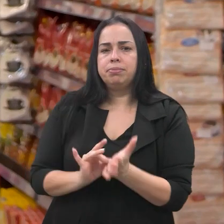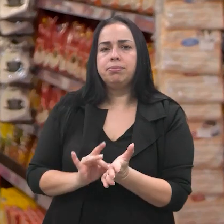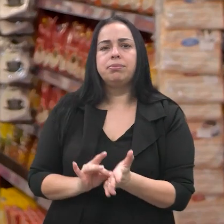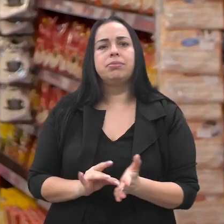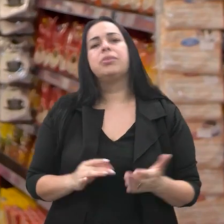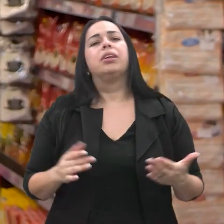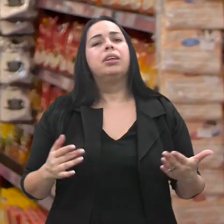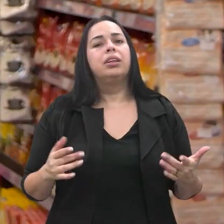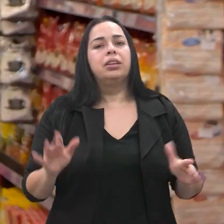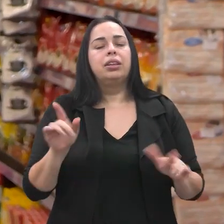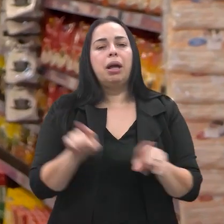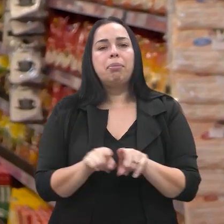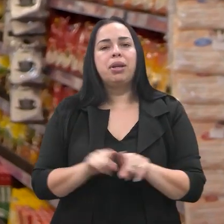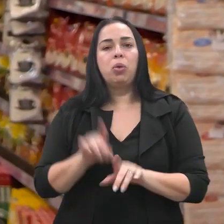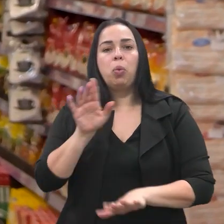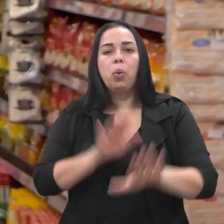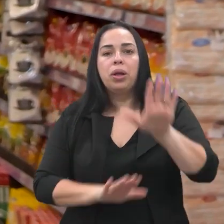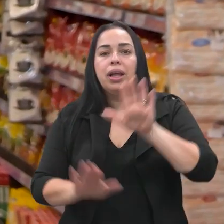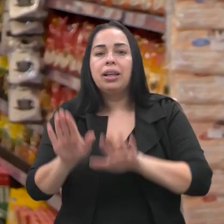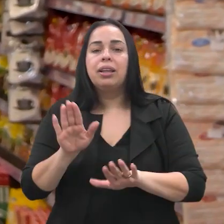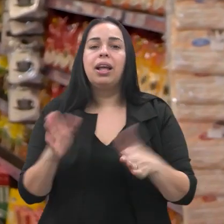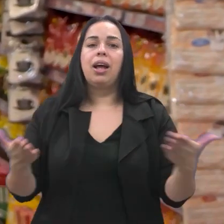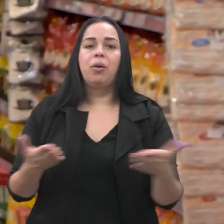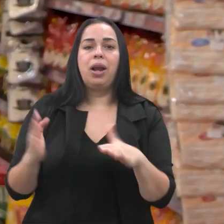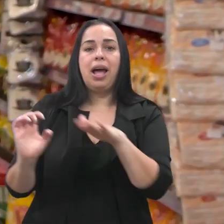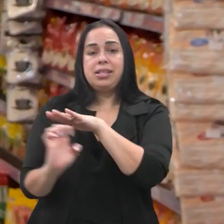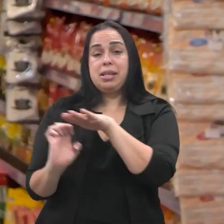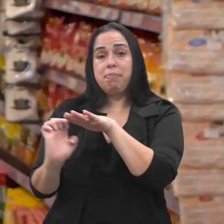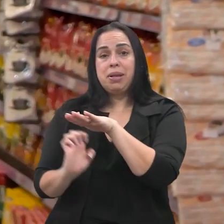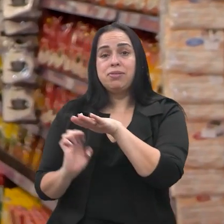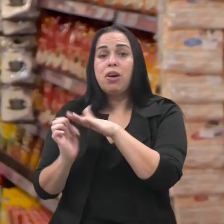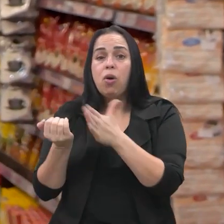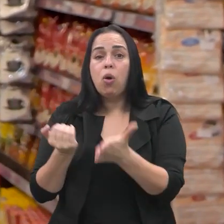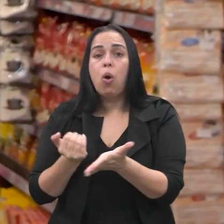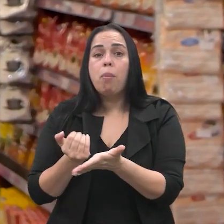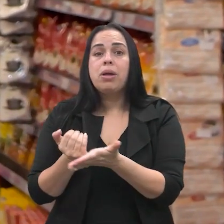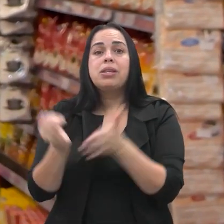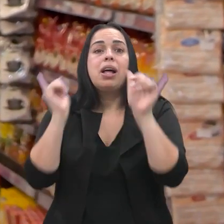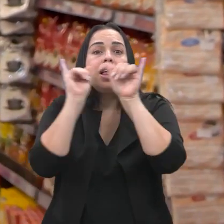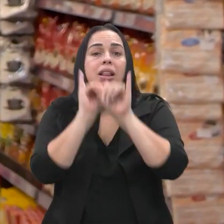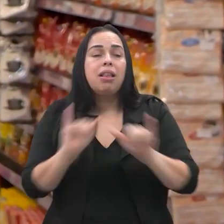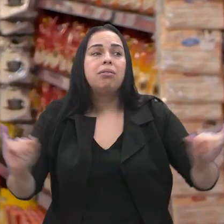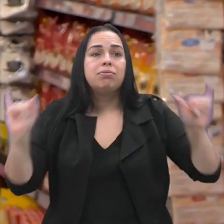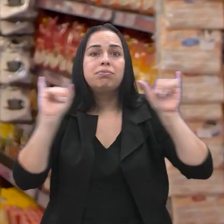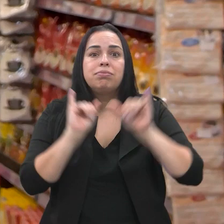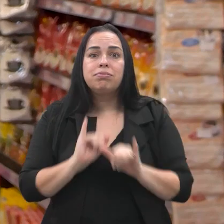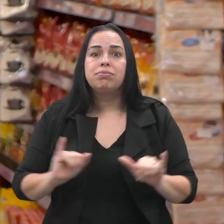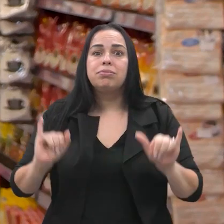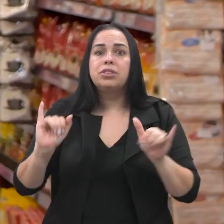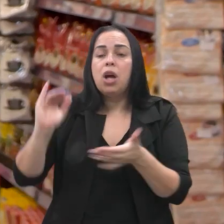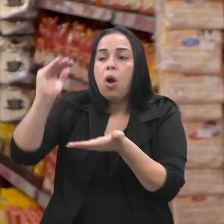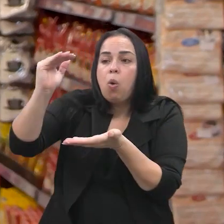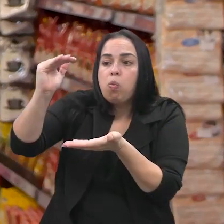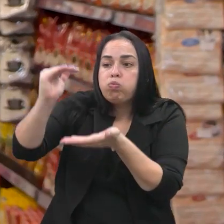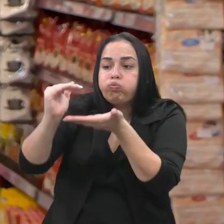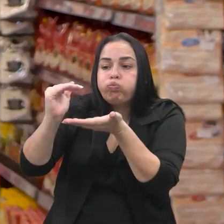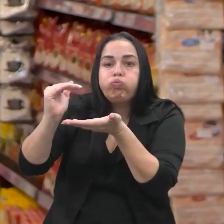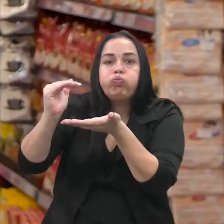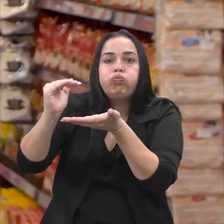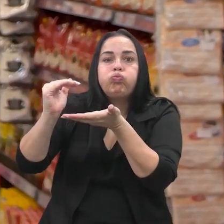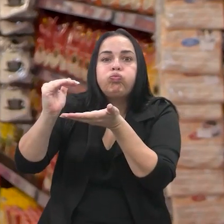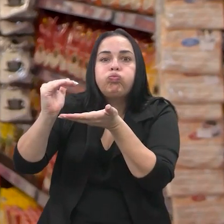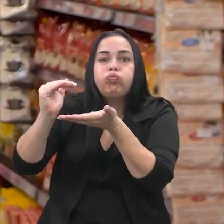a questão do preço. E tomem cuidado, porque as empresas agora vão começar a lançar produto a